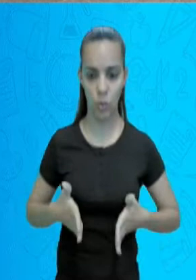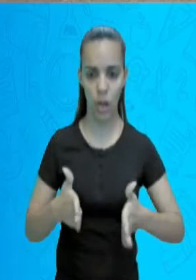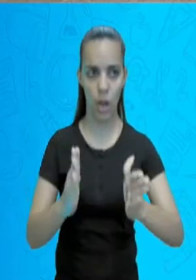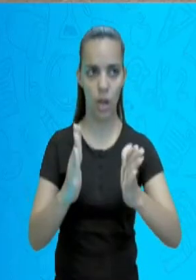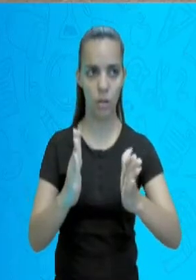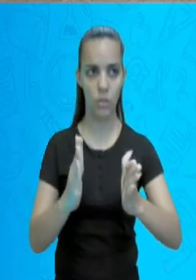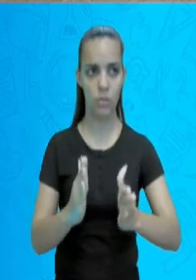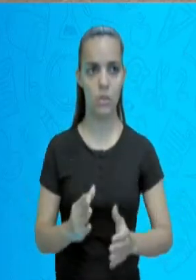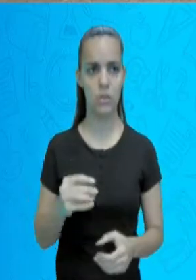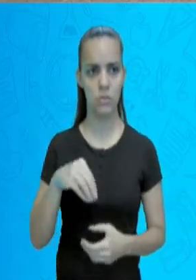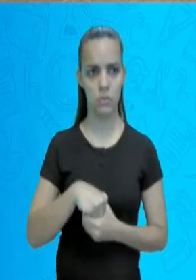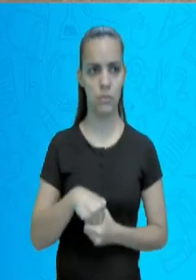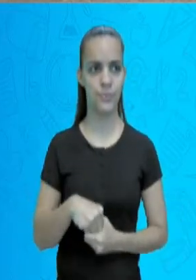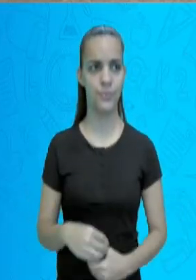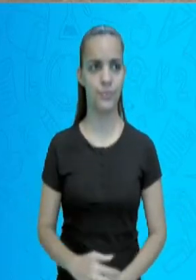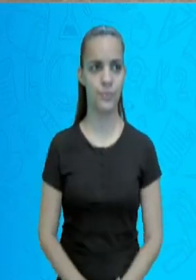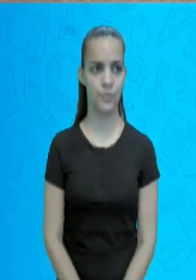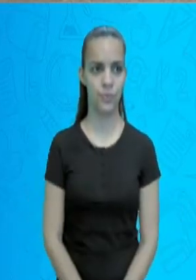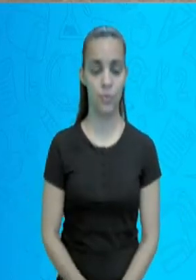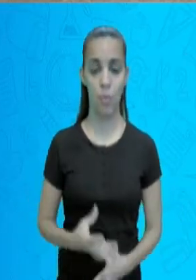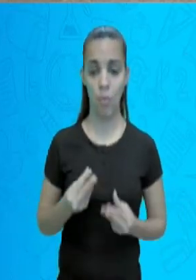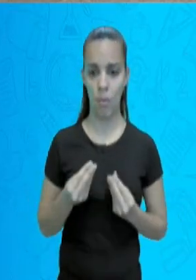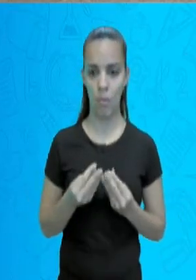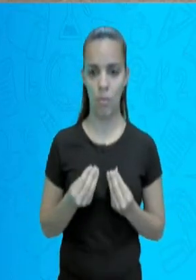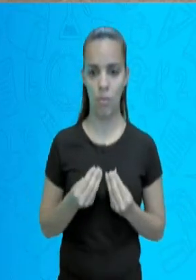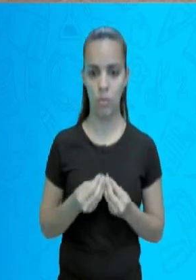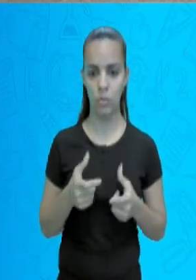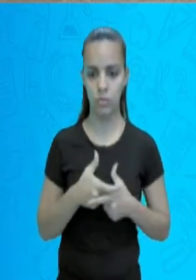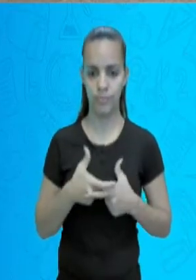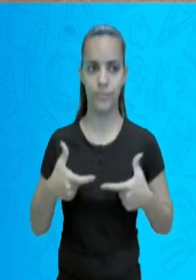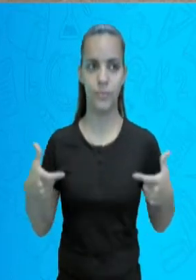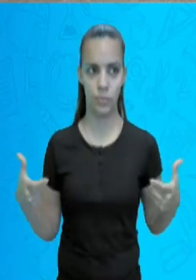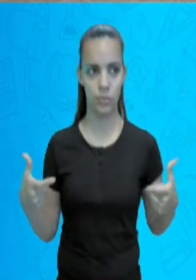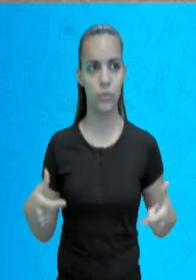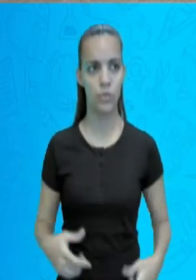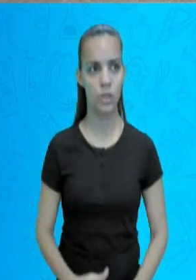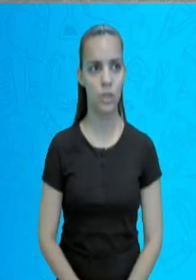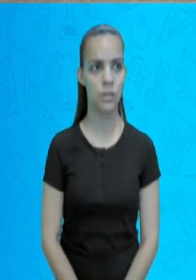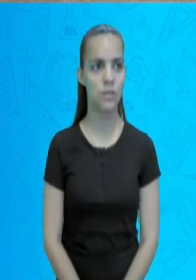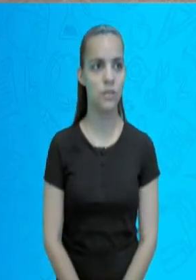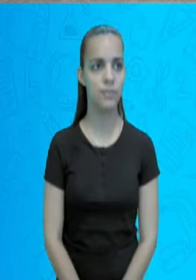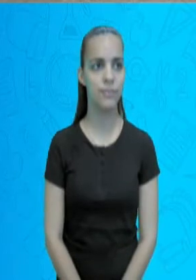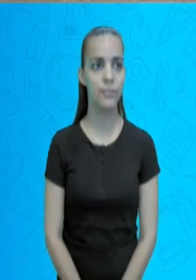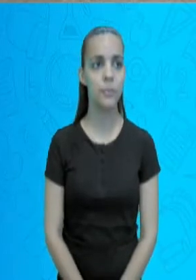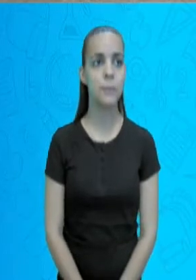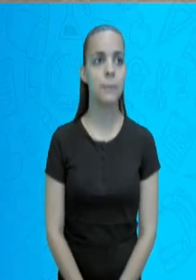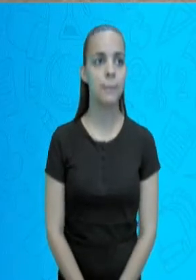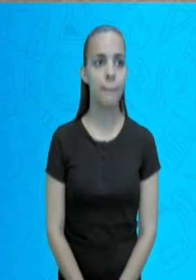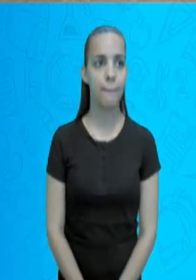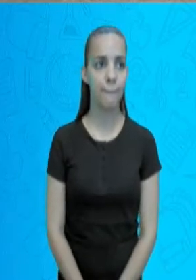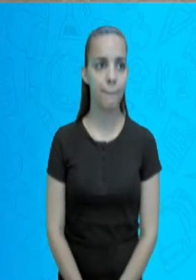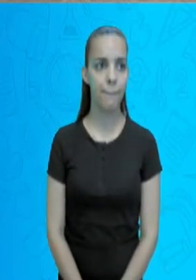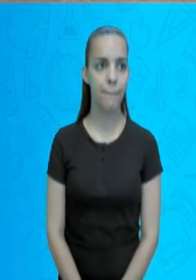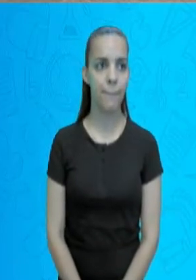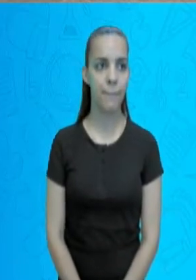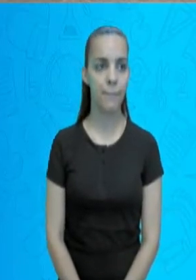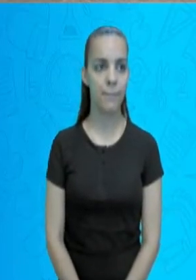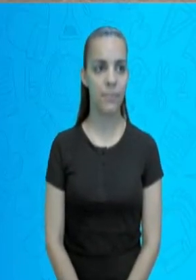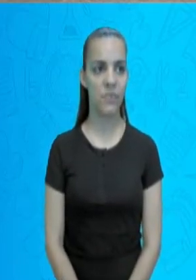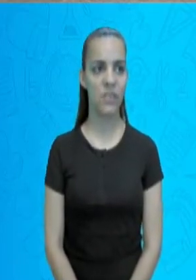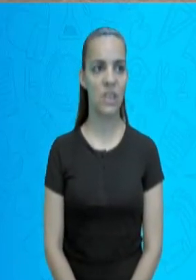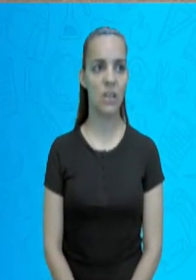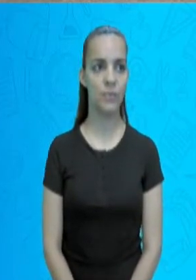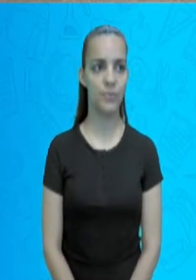hidrovias é muito grande, tá? Você vai ver que existe uma